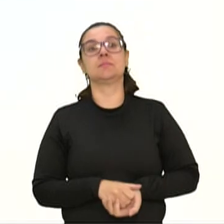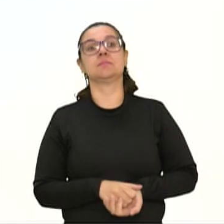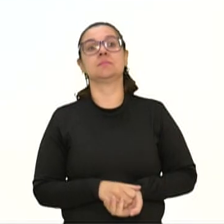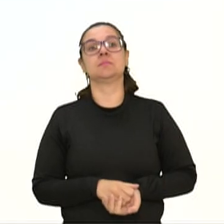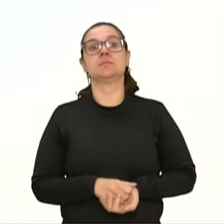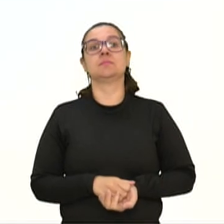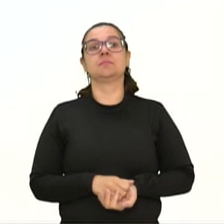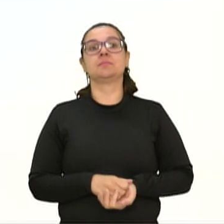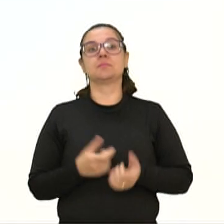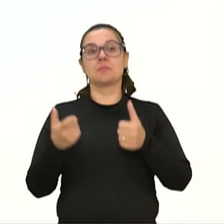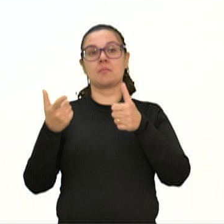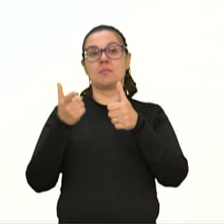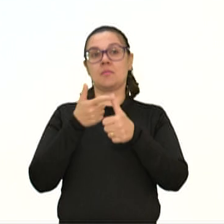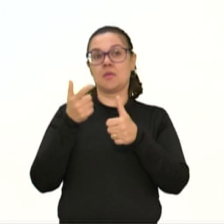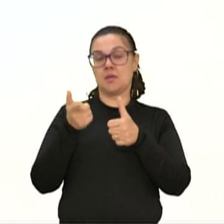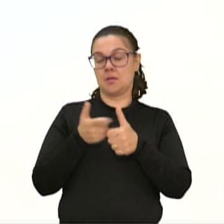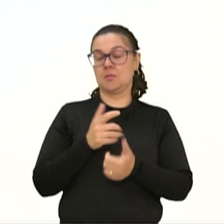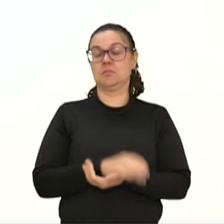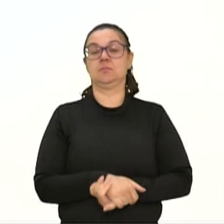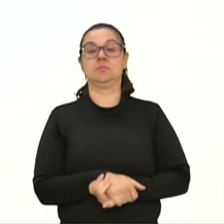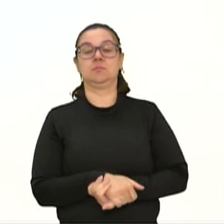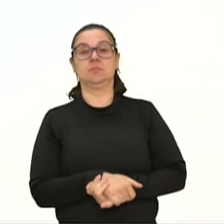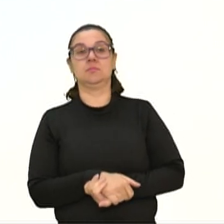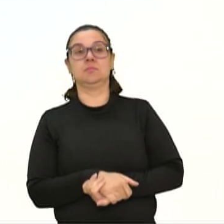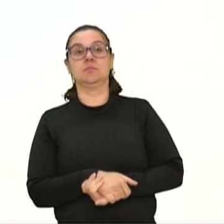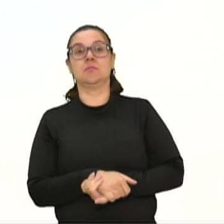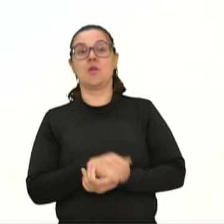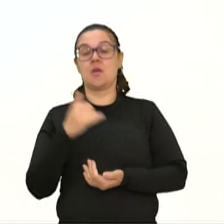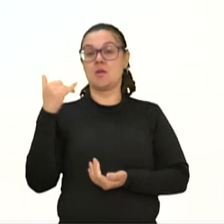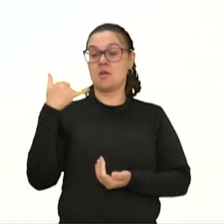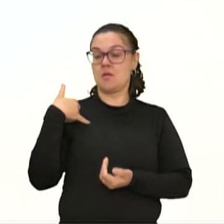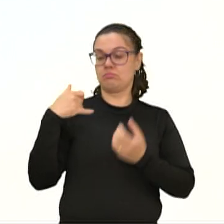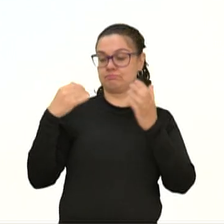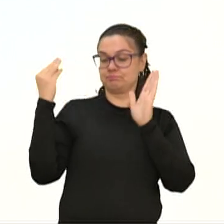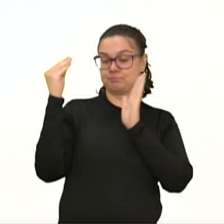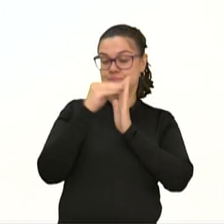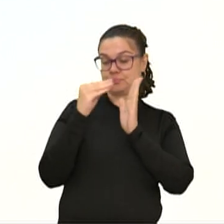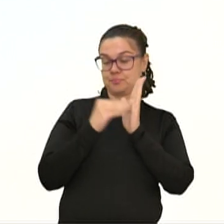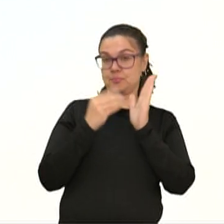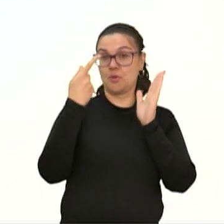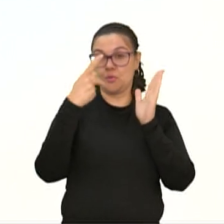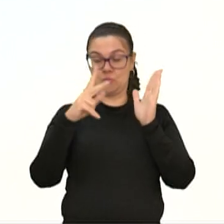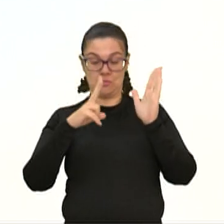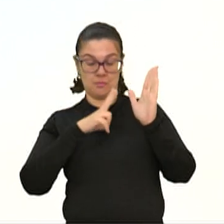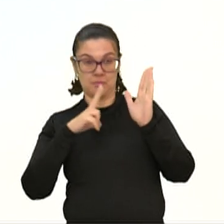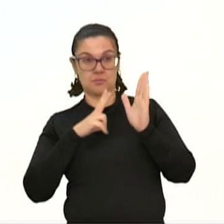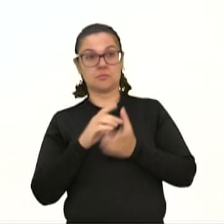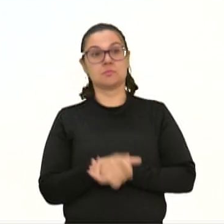Então, ela deve conter informações pessoais,